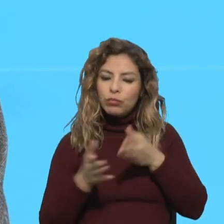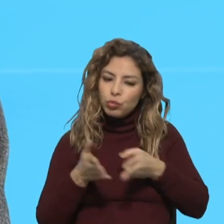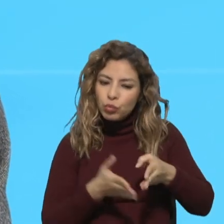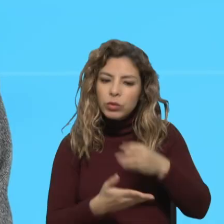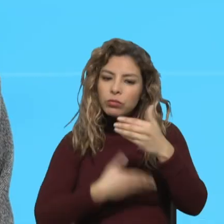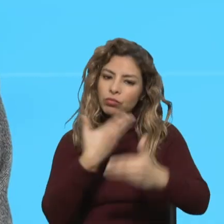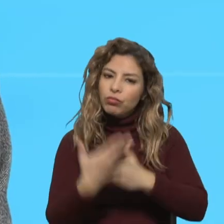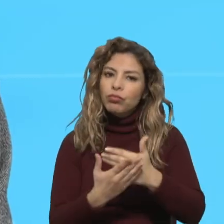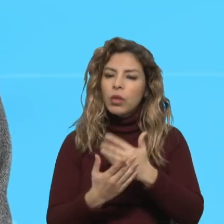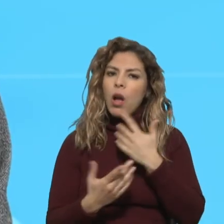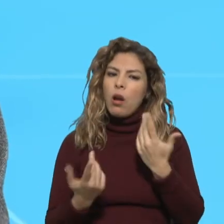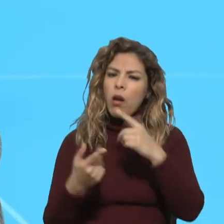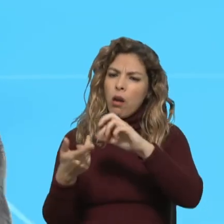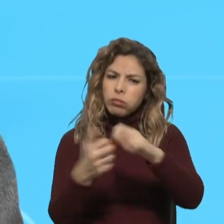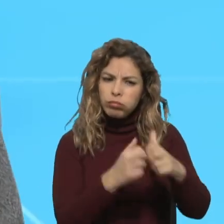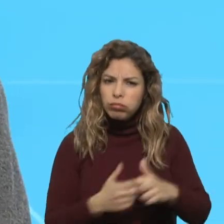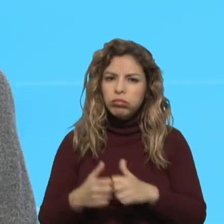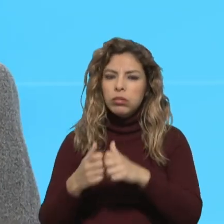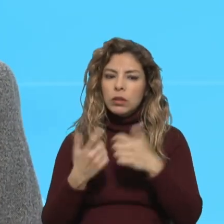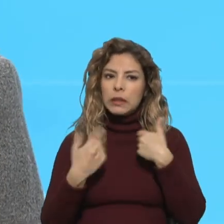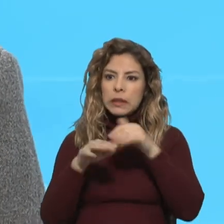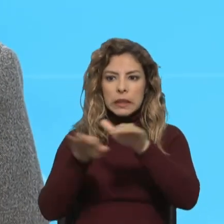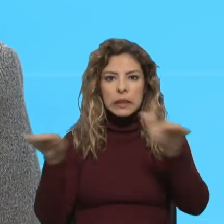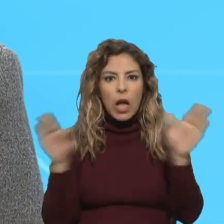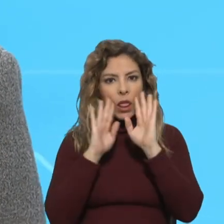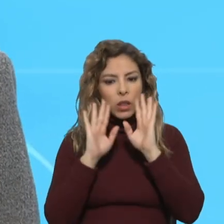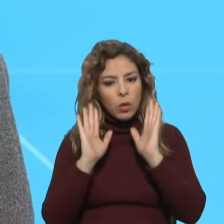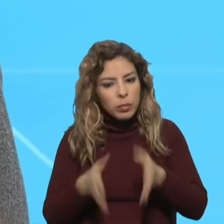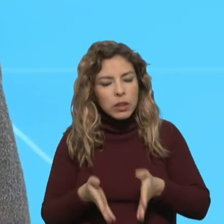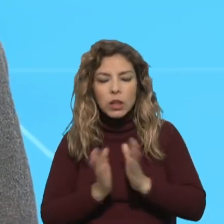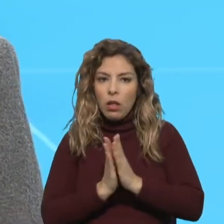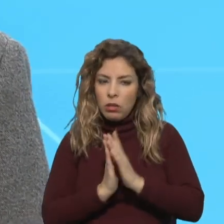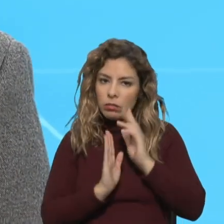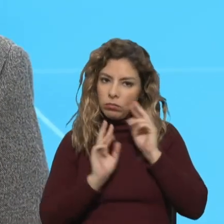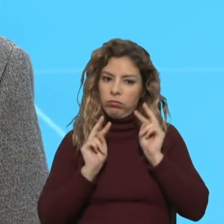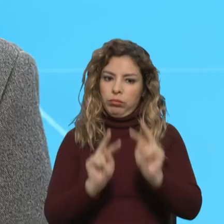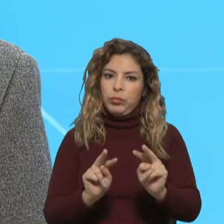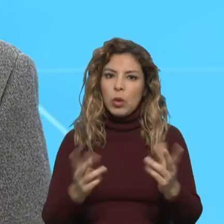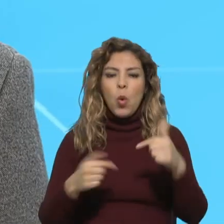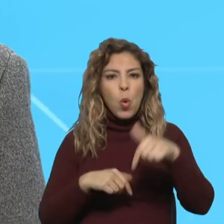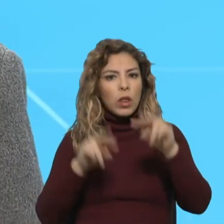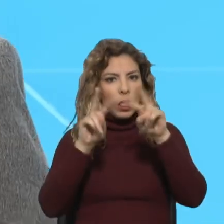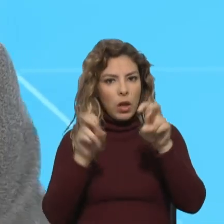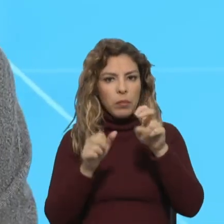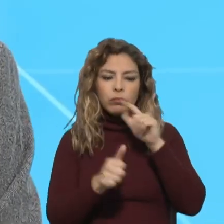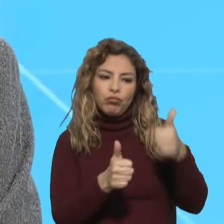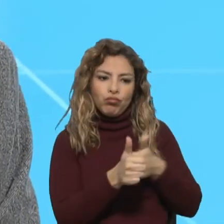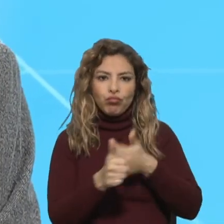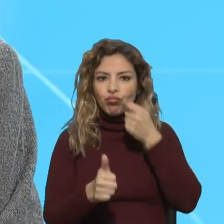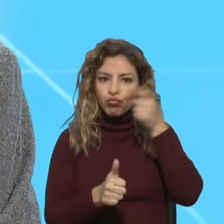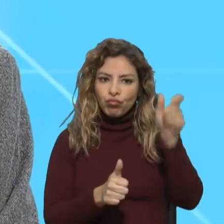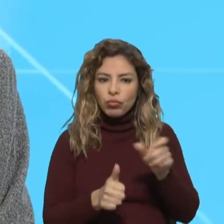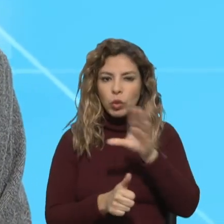periferias que reclamam a atenção da Igreja. É um tema que queremos analisar hoje com João Duque, professor